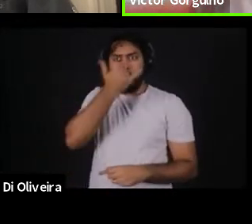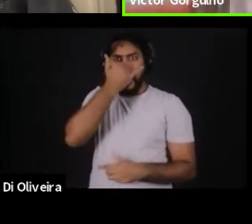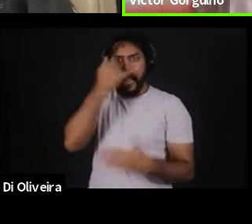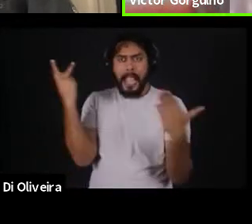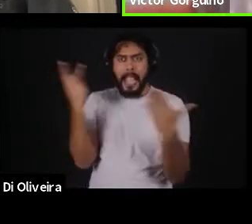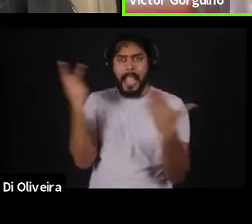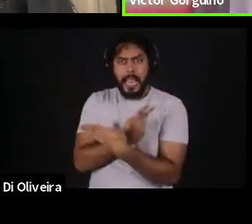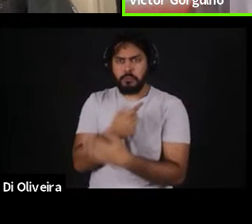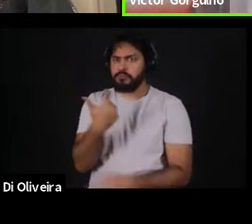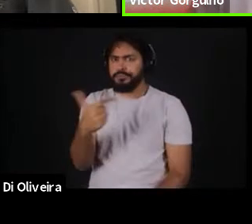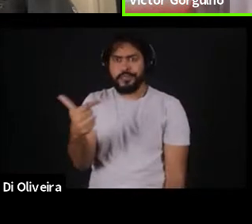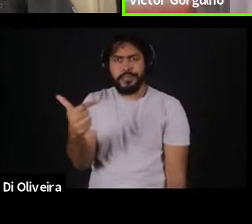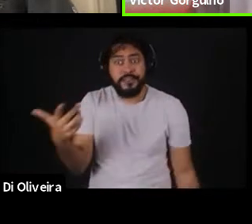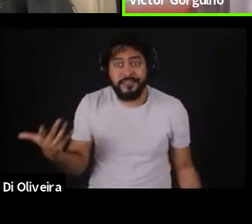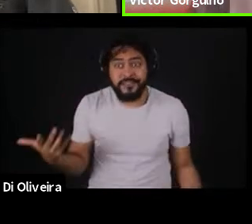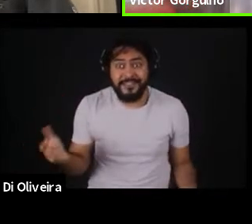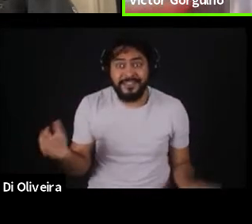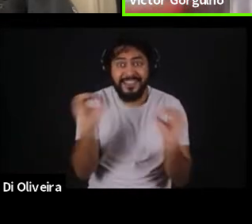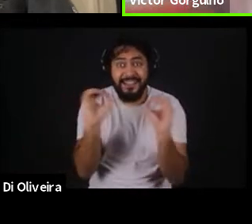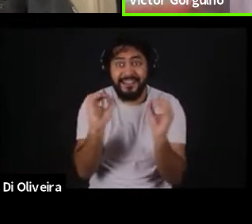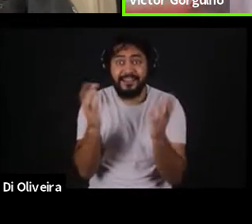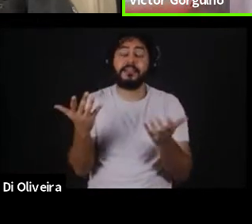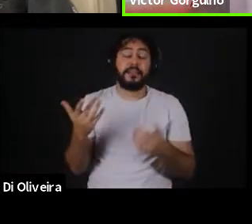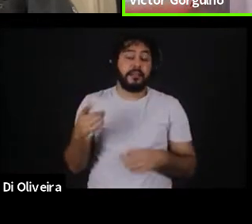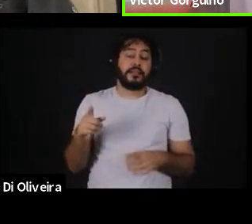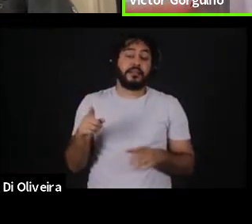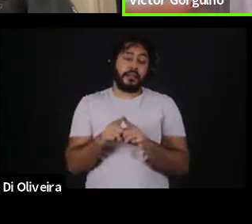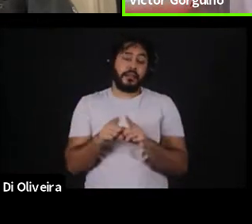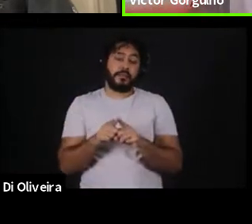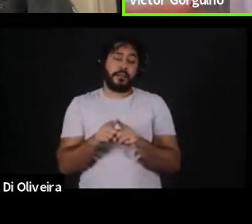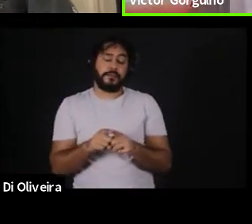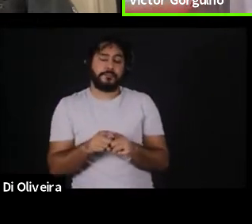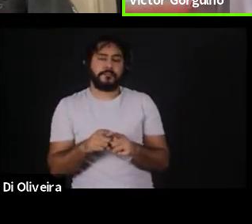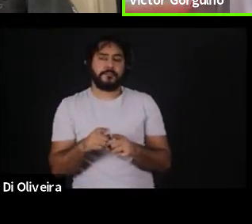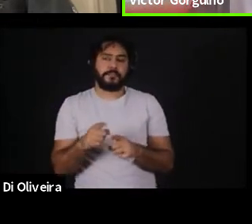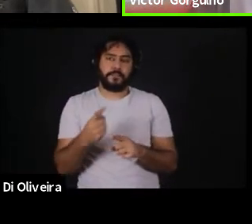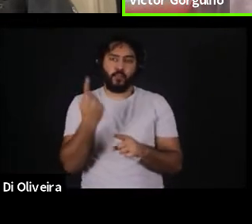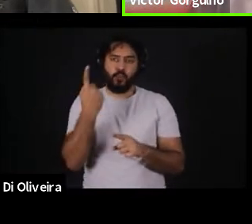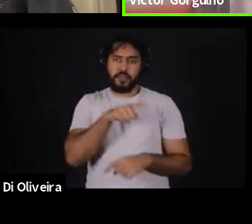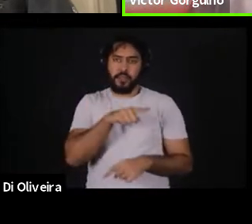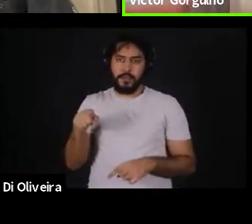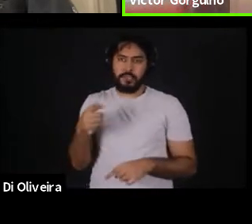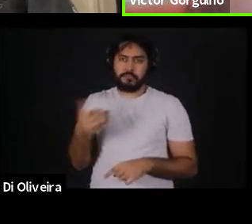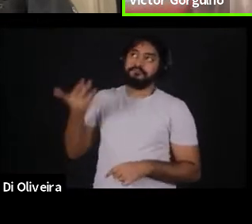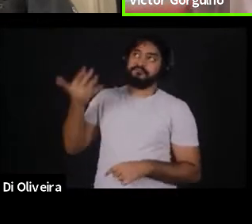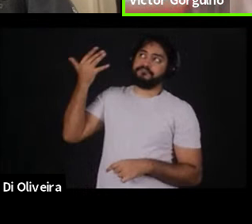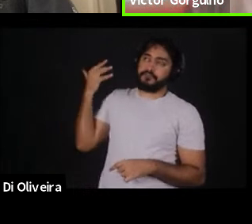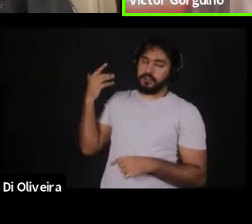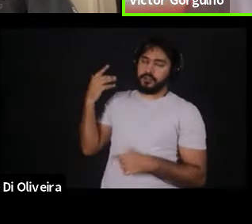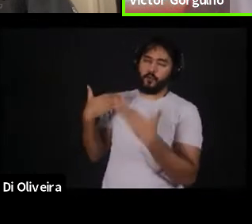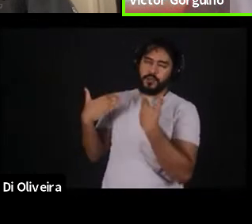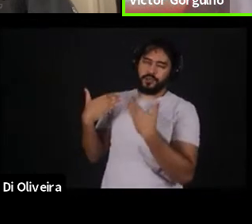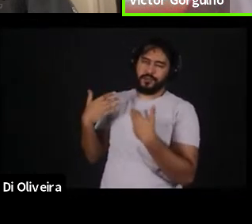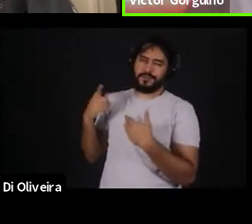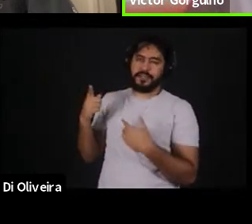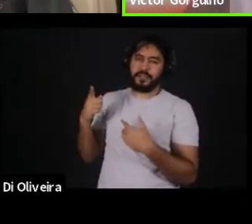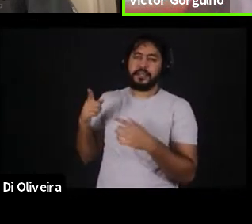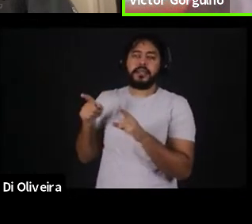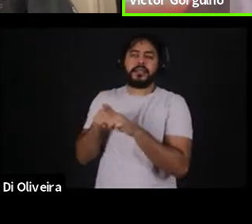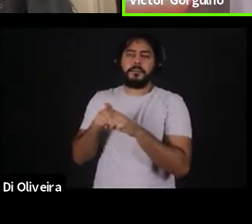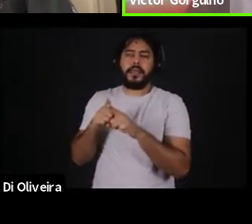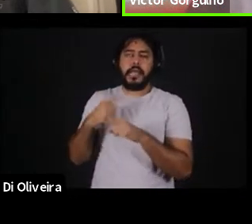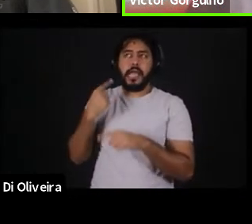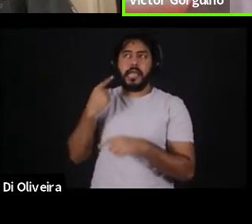como a gente falou na nossa conversa, né, há uma semana atrás, também tampouco a ideia de